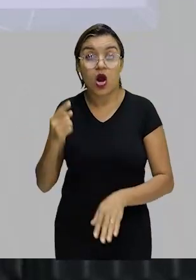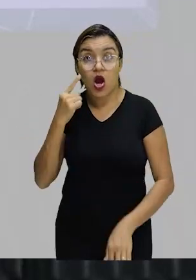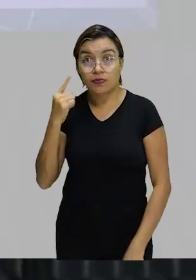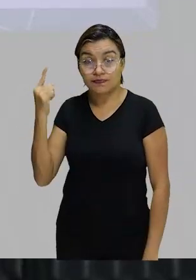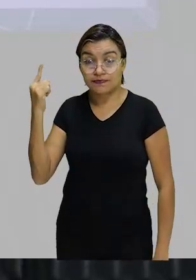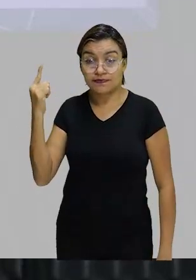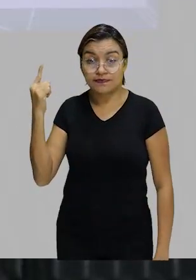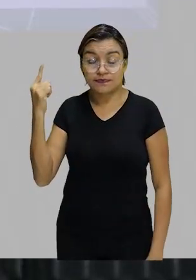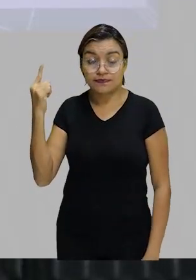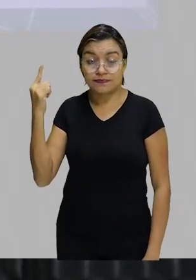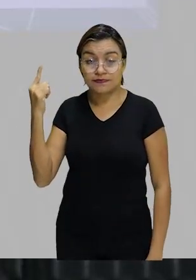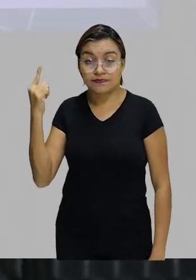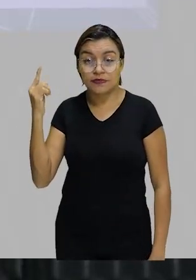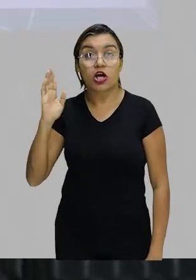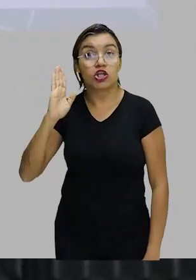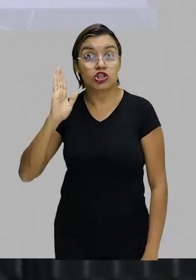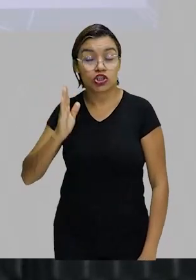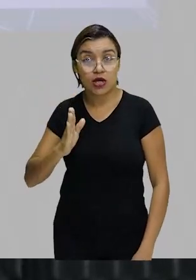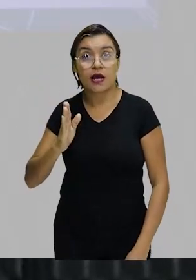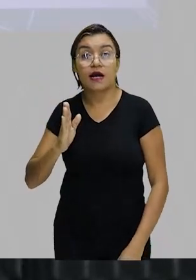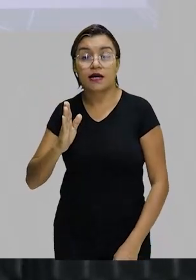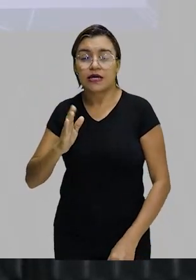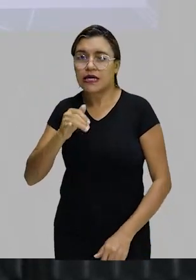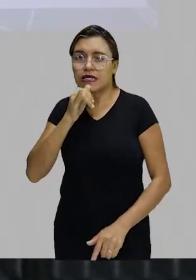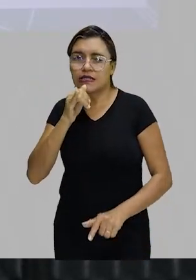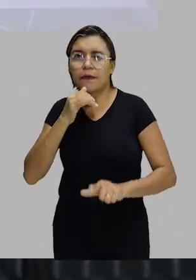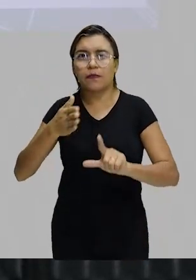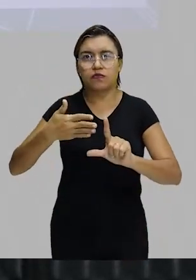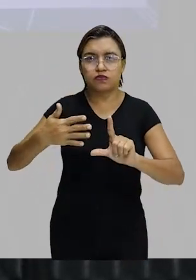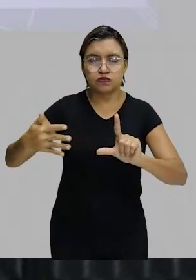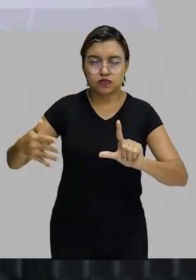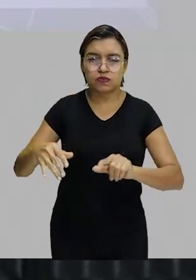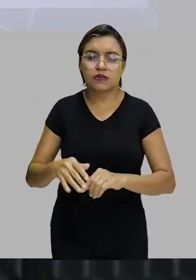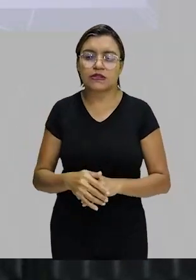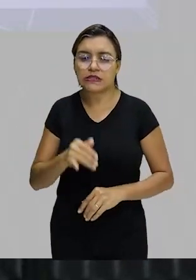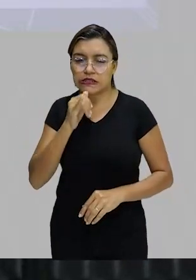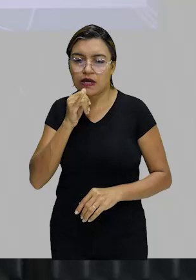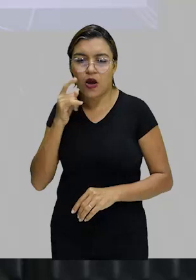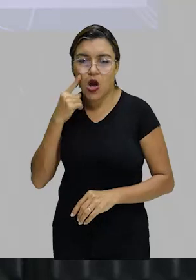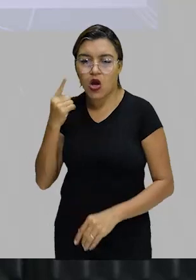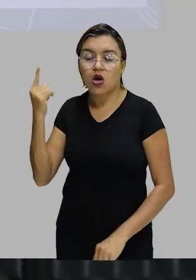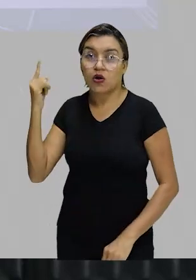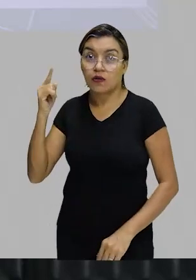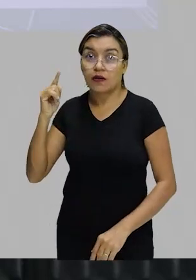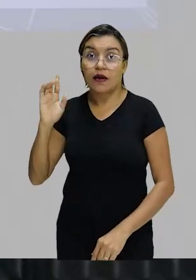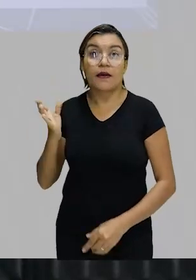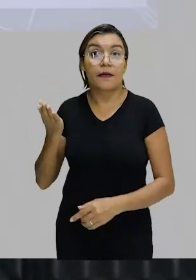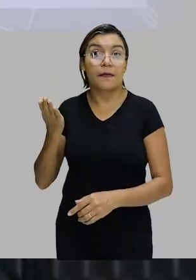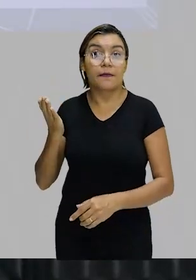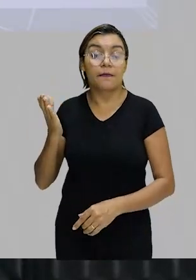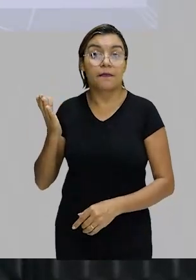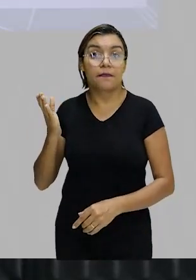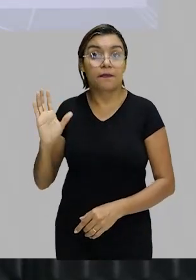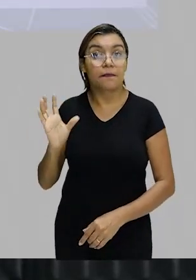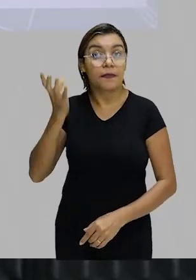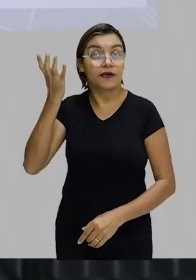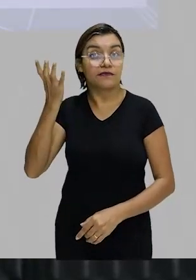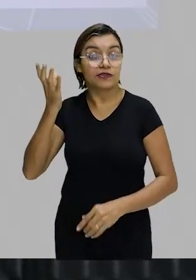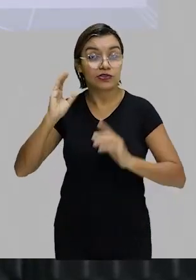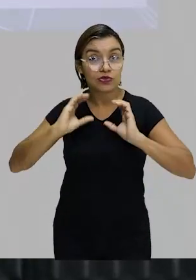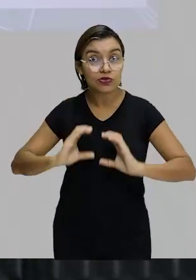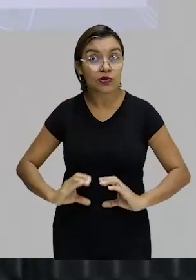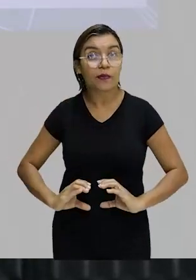tá? Disponível em plataformas de streaming. De novo, manifestação de